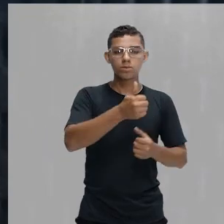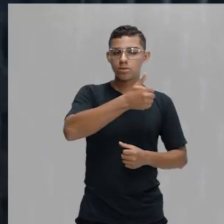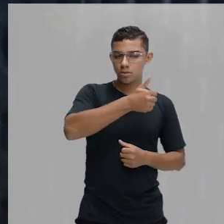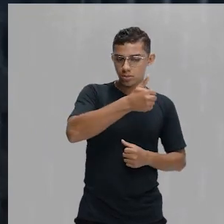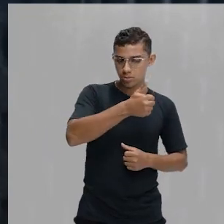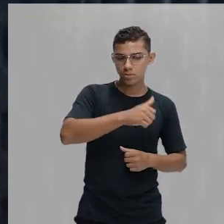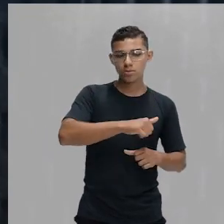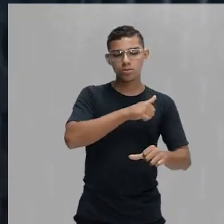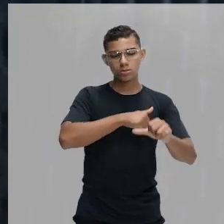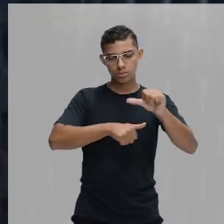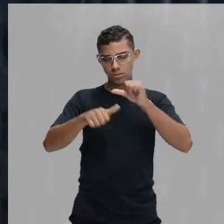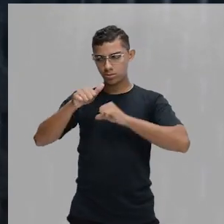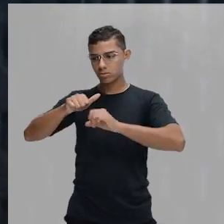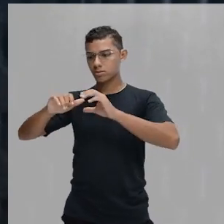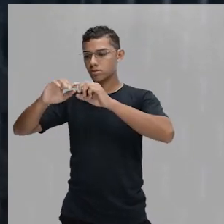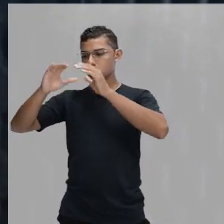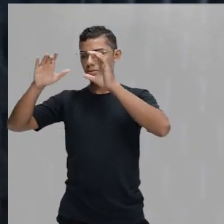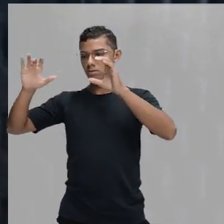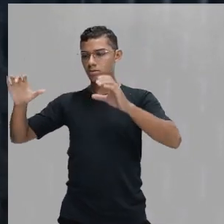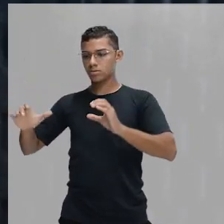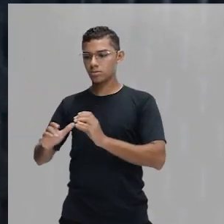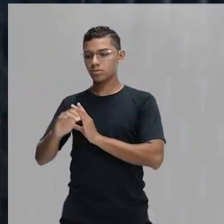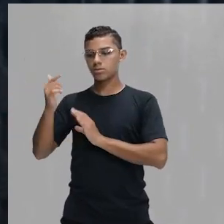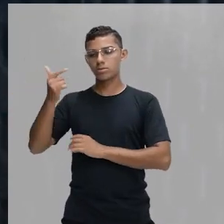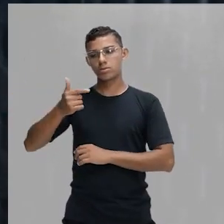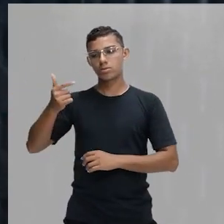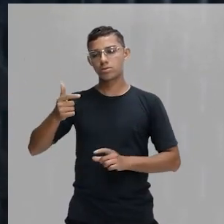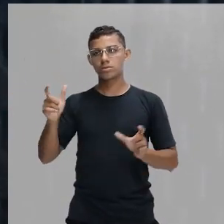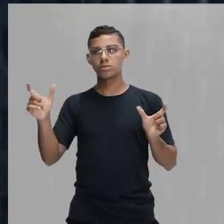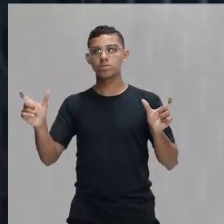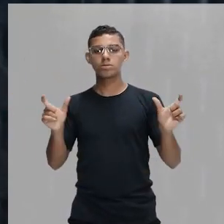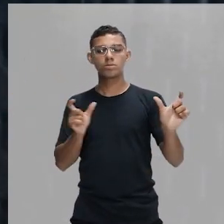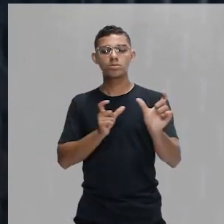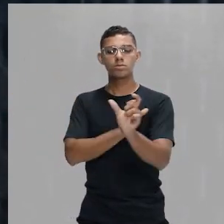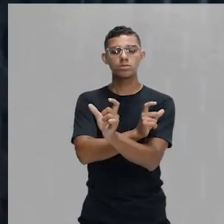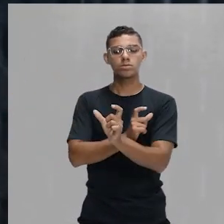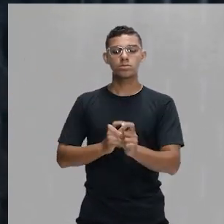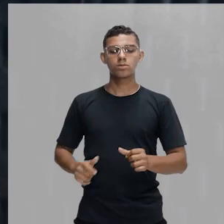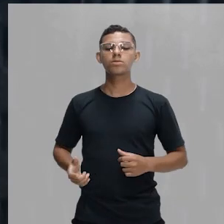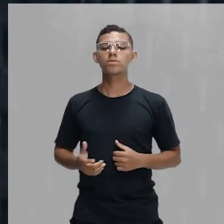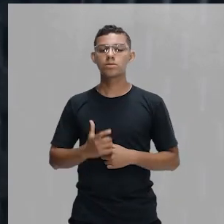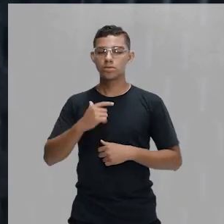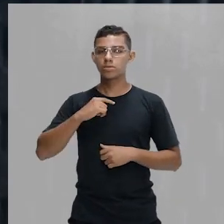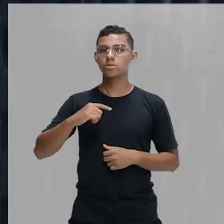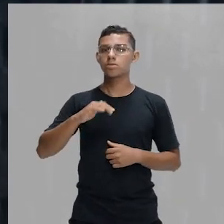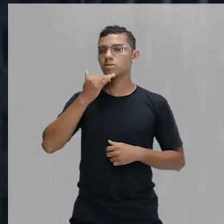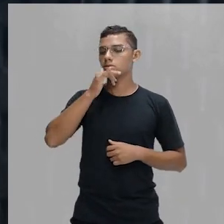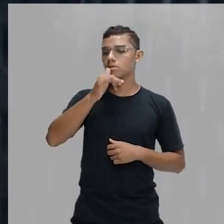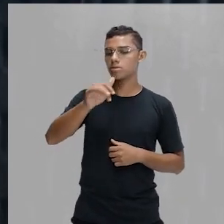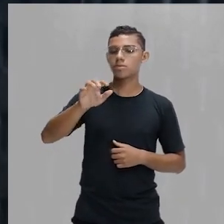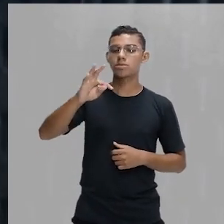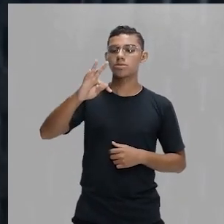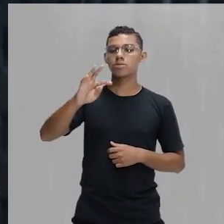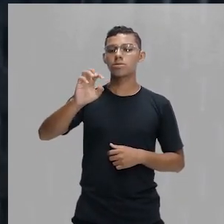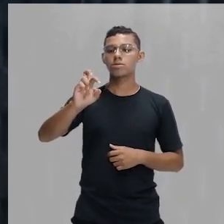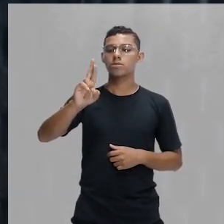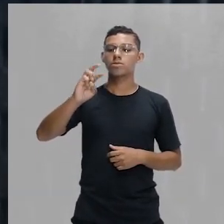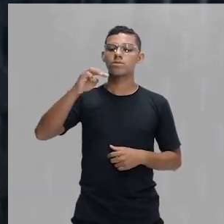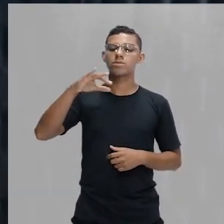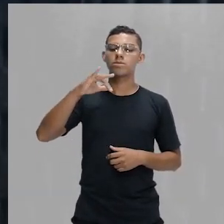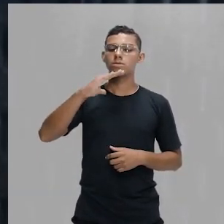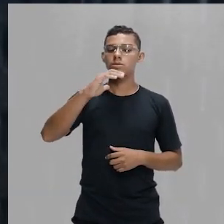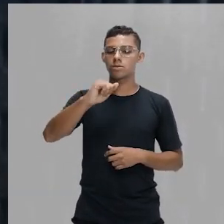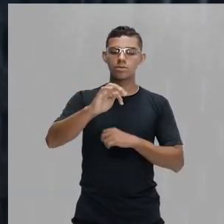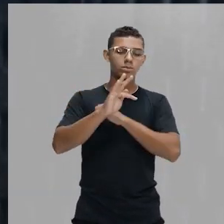setor primário e as águas de um setor secundário. Ou seja, nós temos ali a energia térmica, ó, troca de